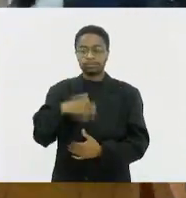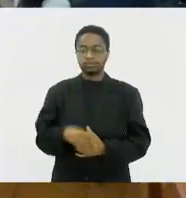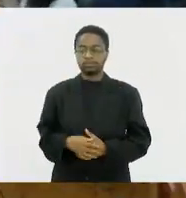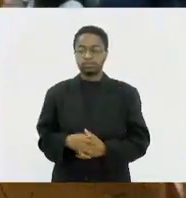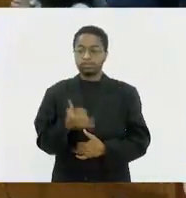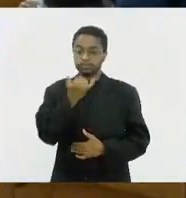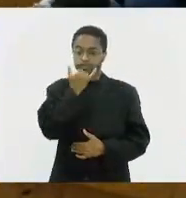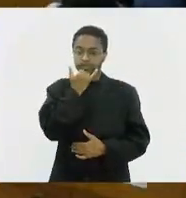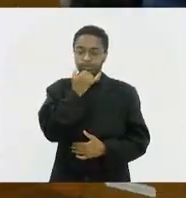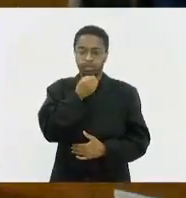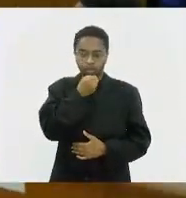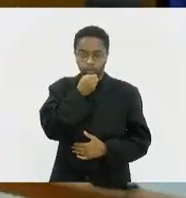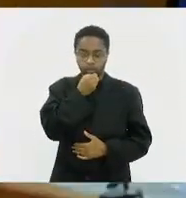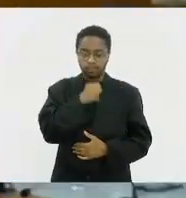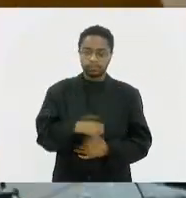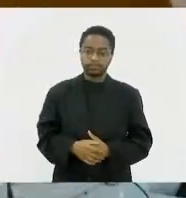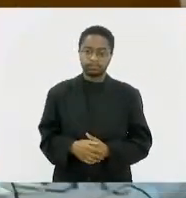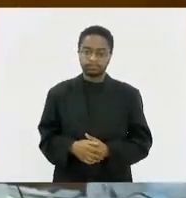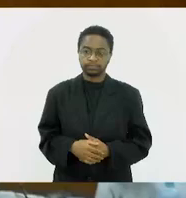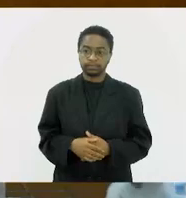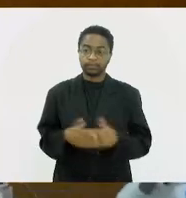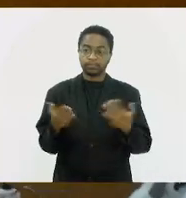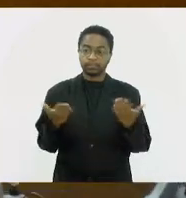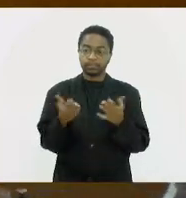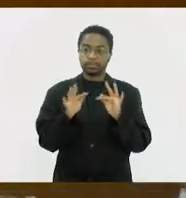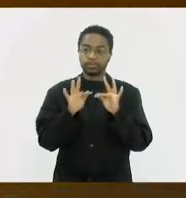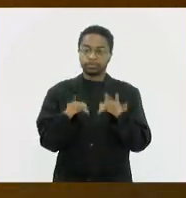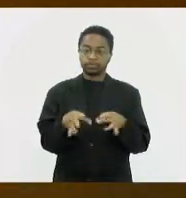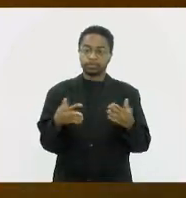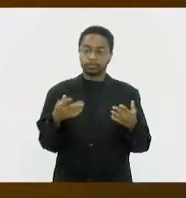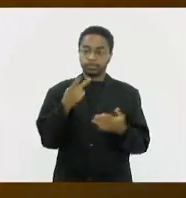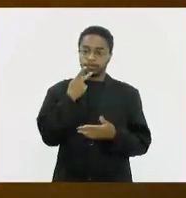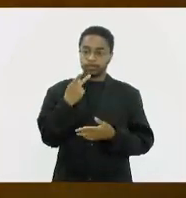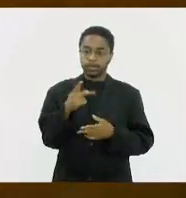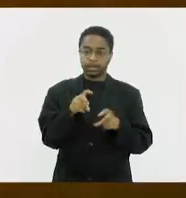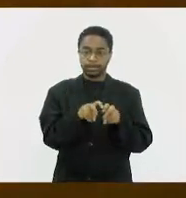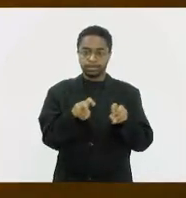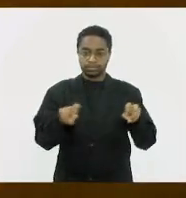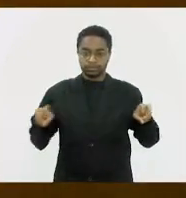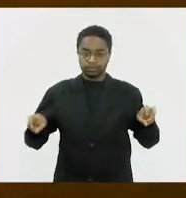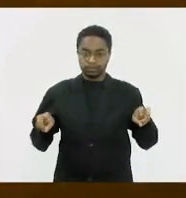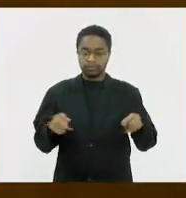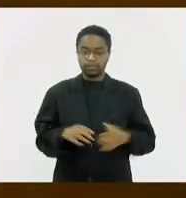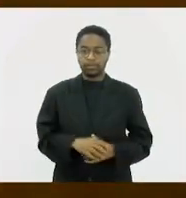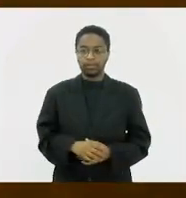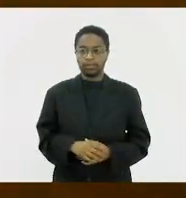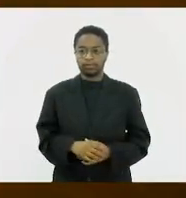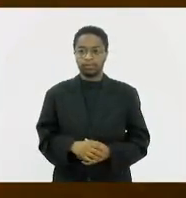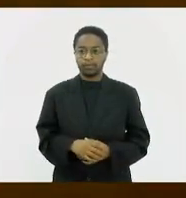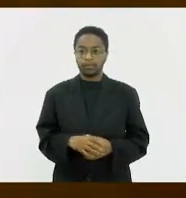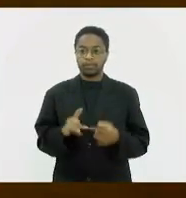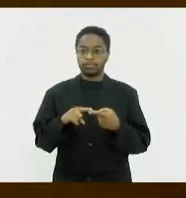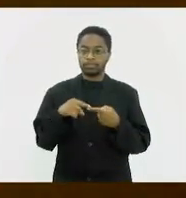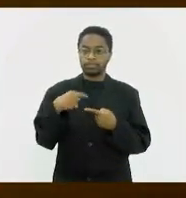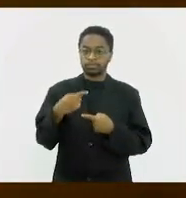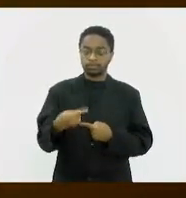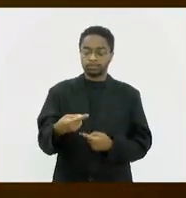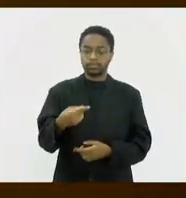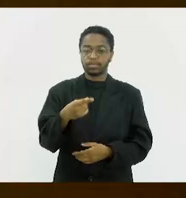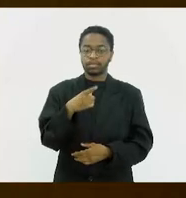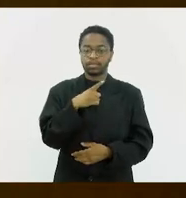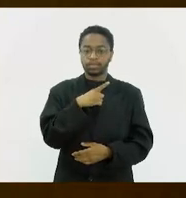Desculpa. Nós vamos finalizar a fala das autoridades aqui da mesa e depois nós vamos passar a